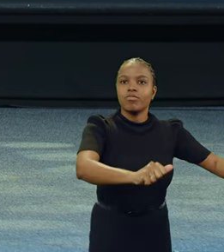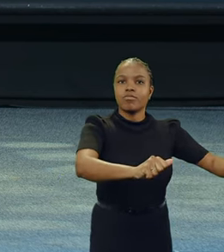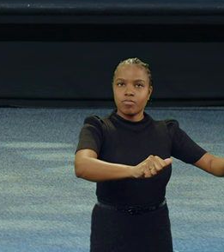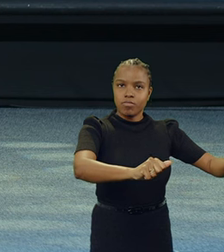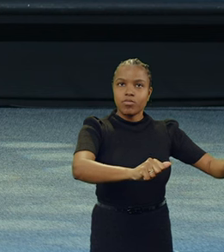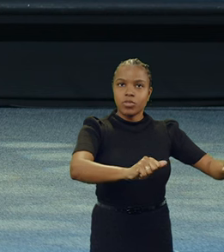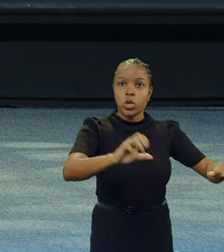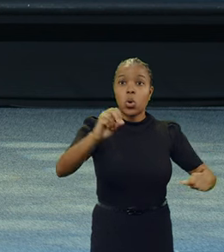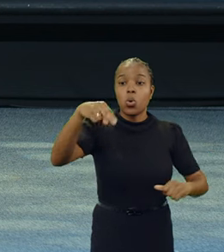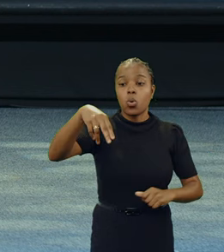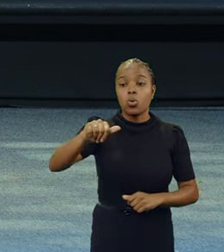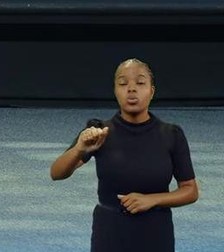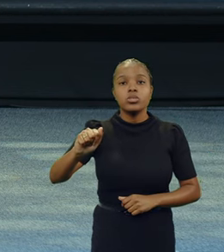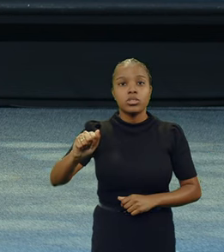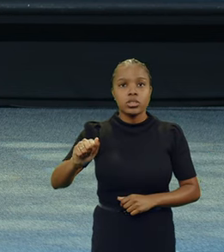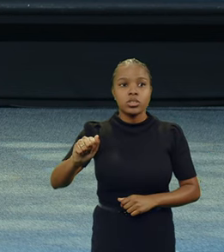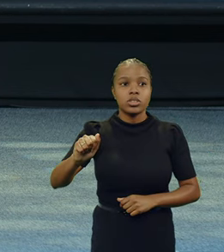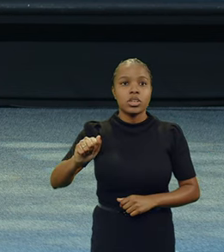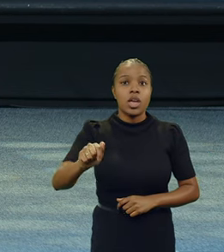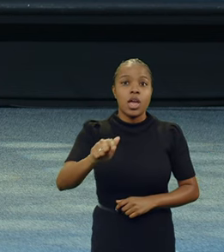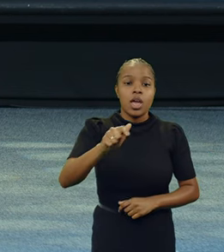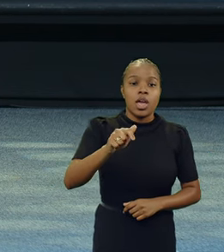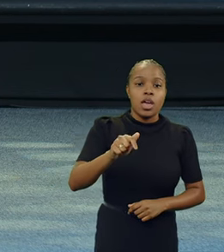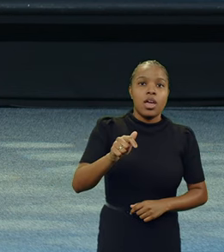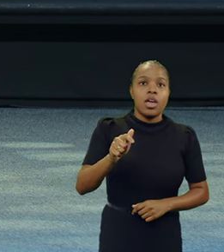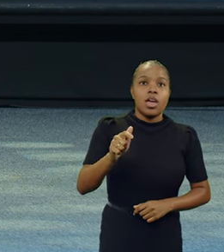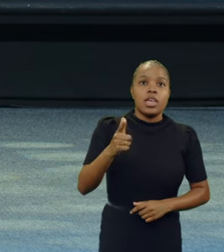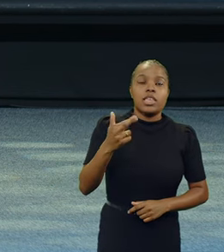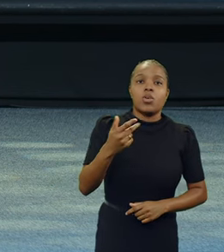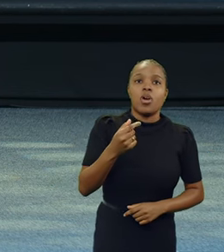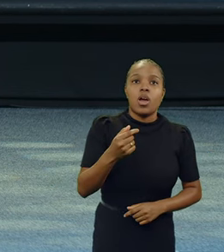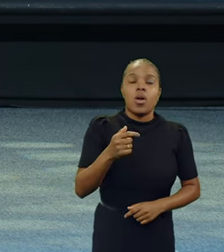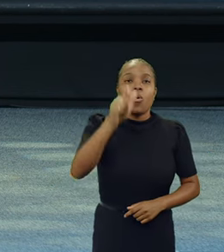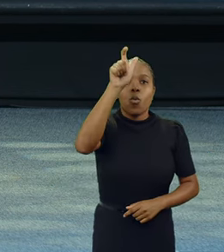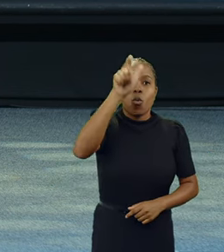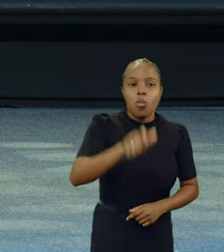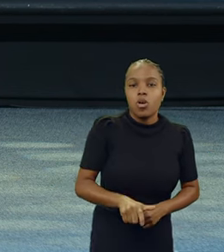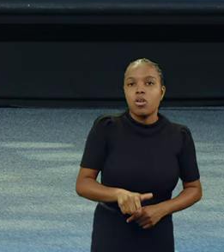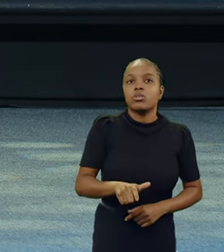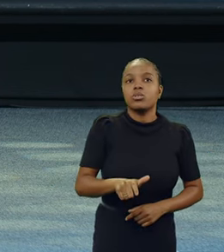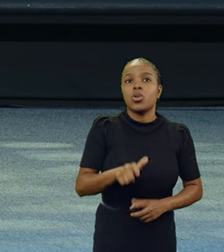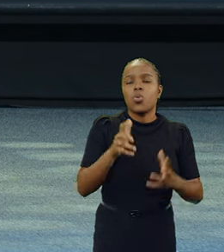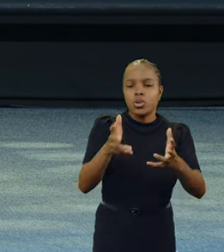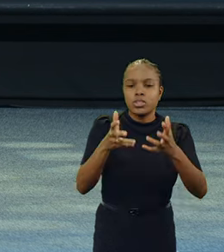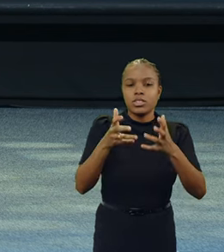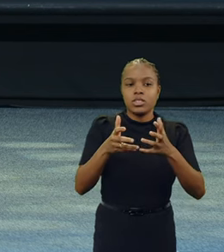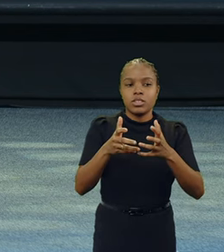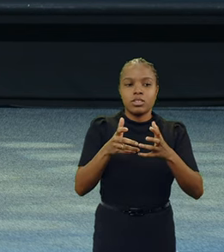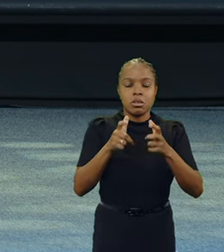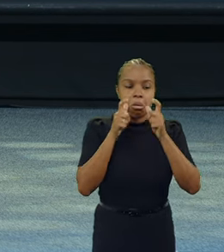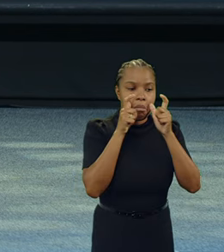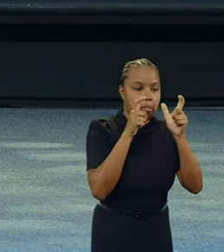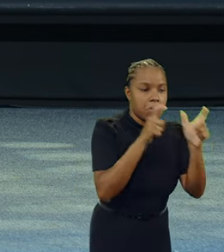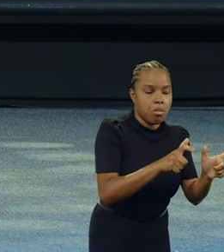Onã é daqueles que gostam de boicotar o trabalho dos homens do